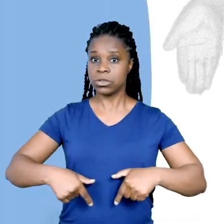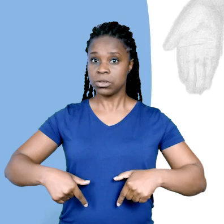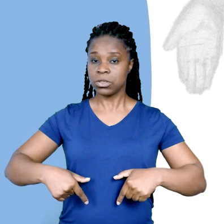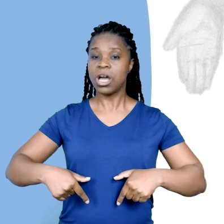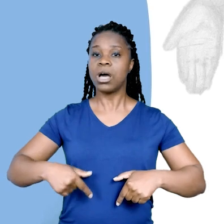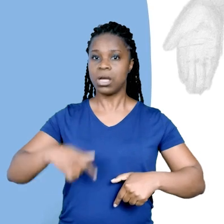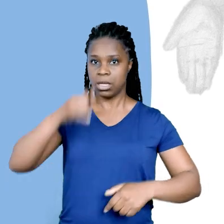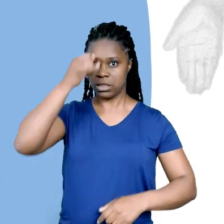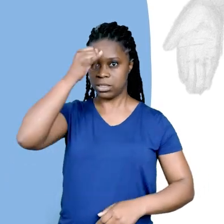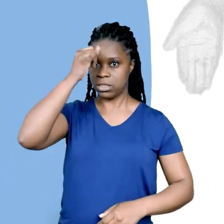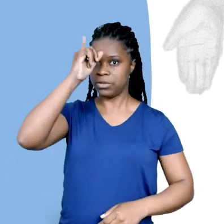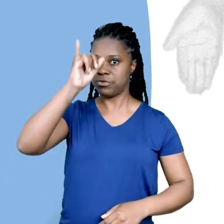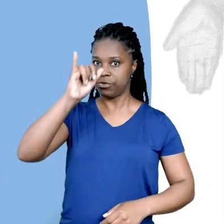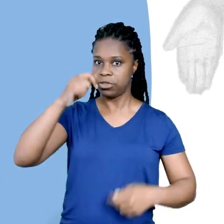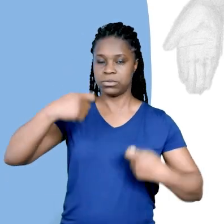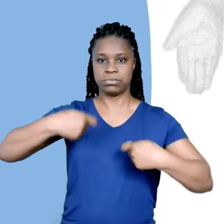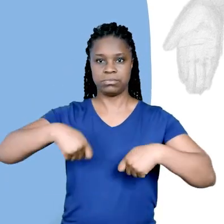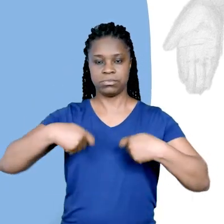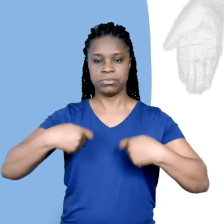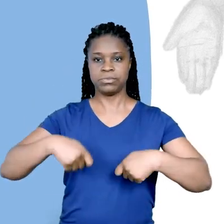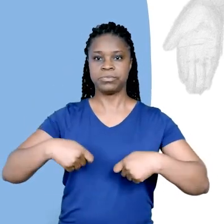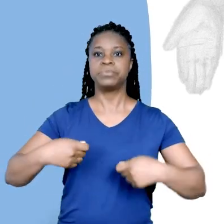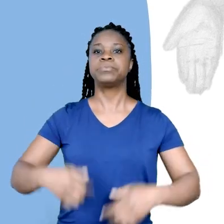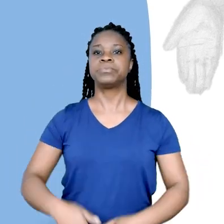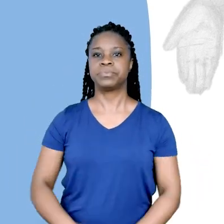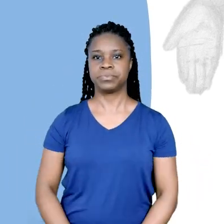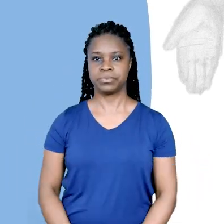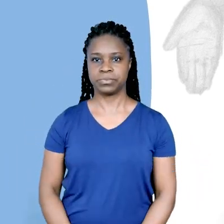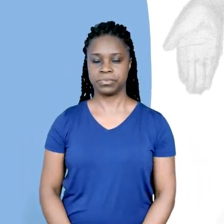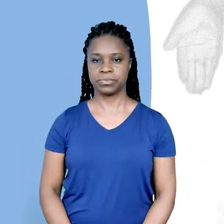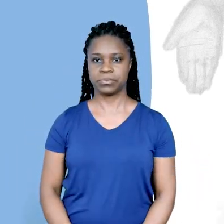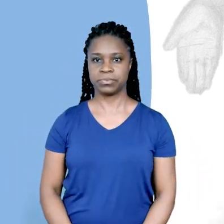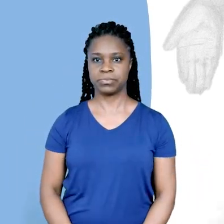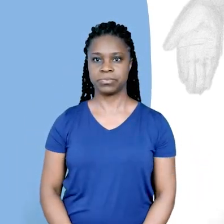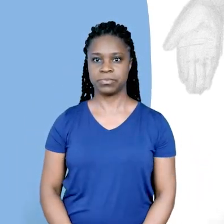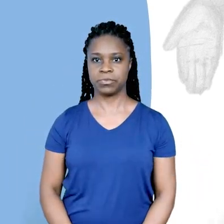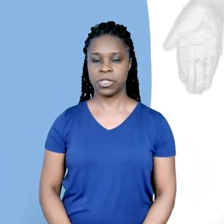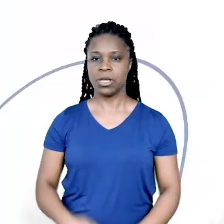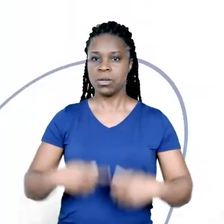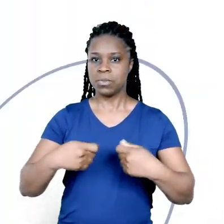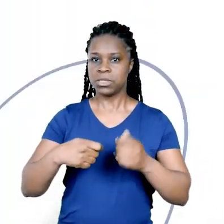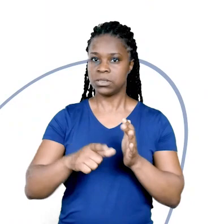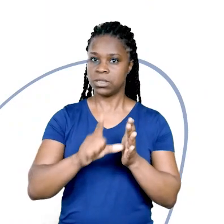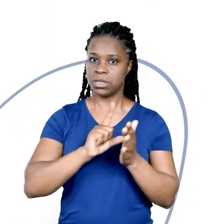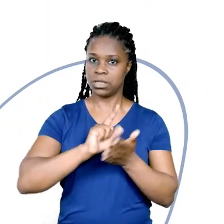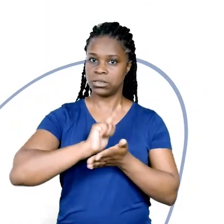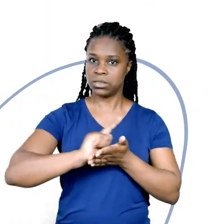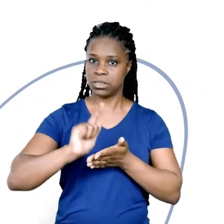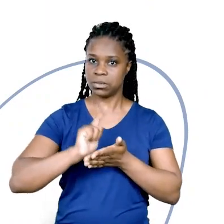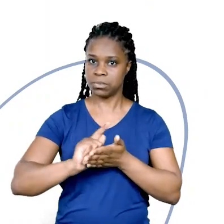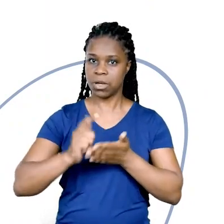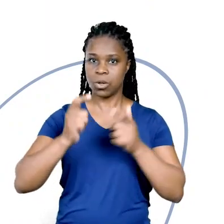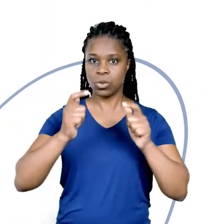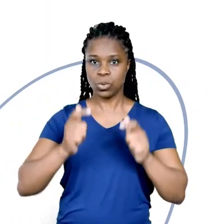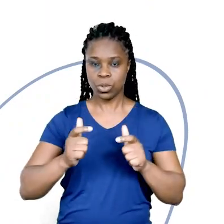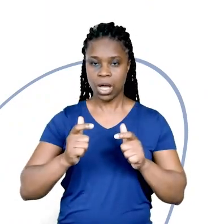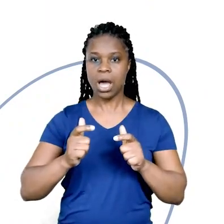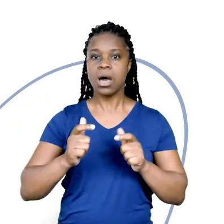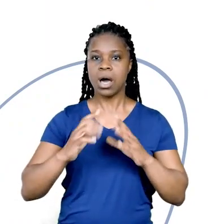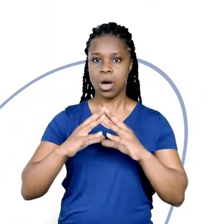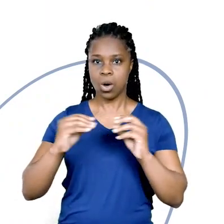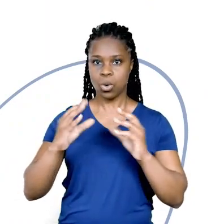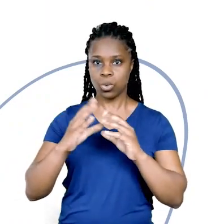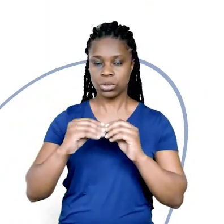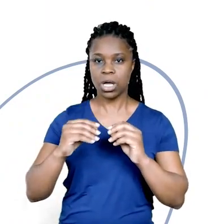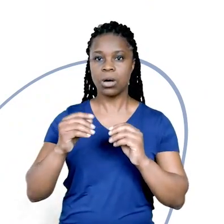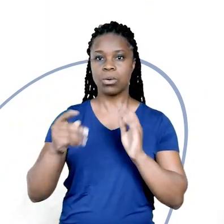do abdômen, distante 4 dedos da cicatriz umbilical. Realize a antisepsia da região com